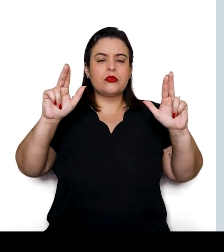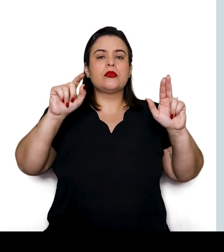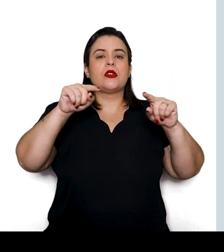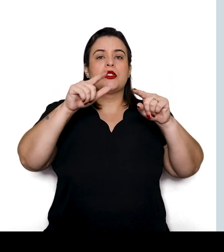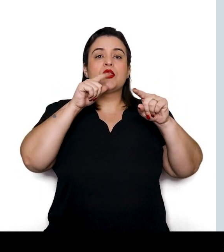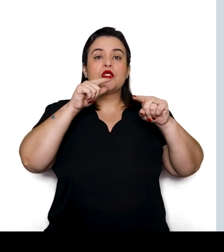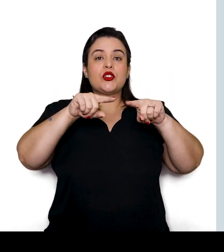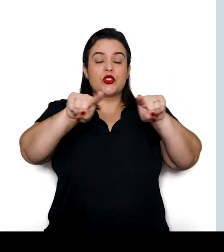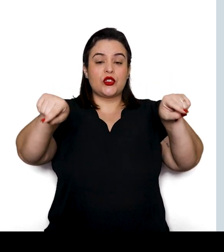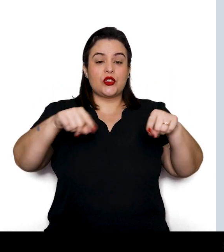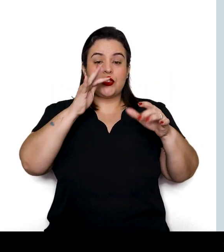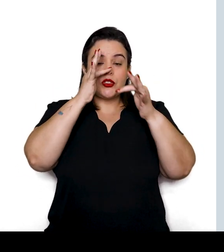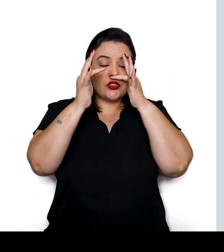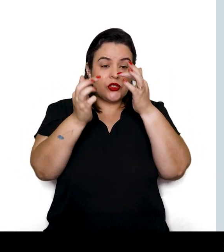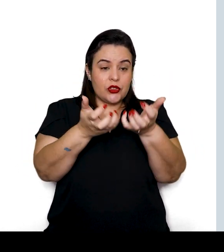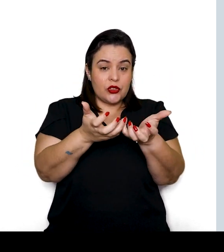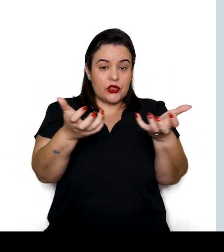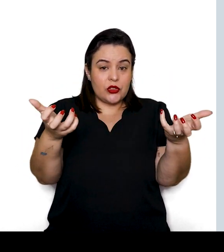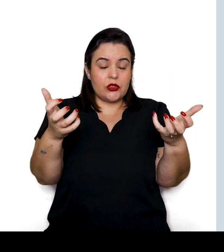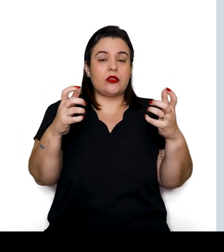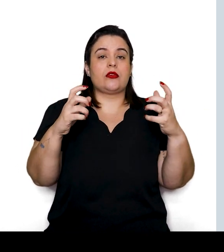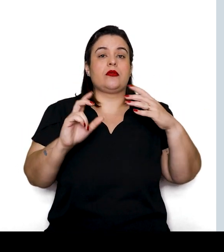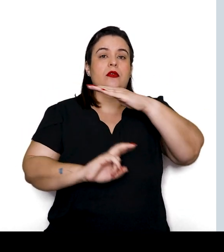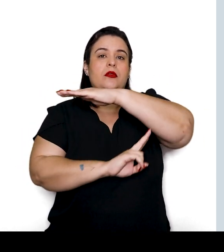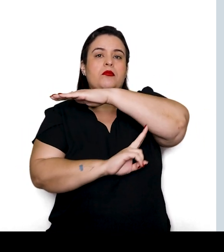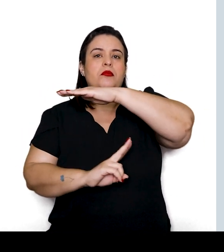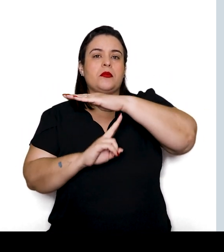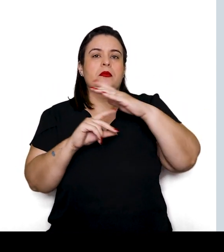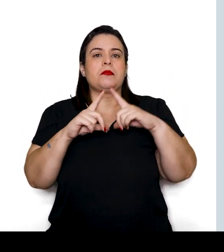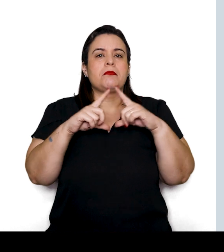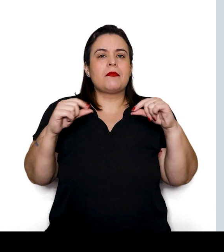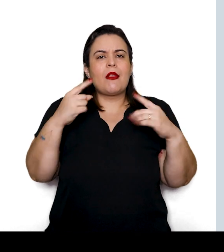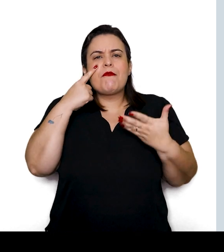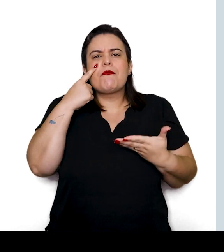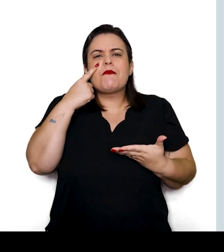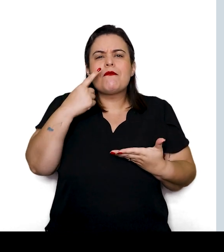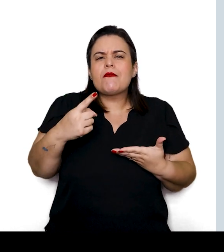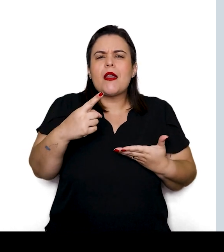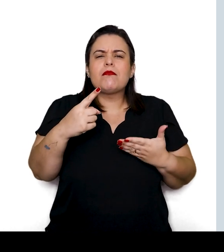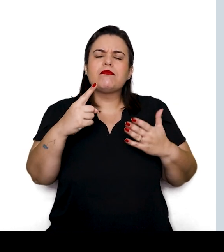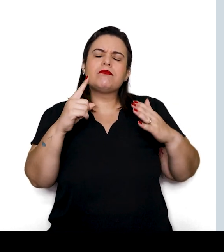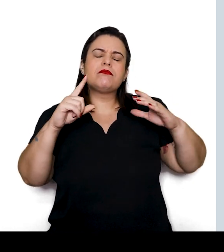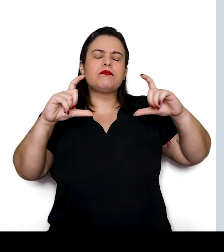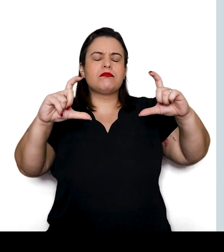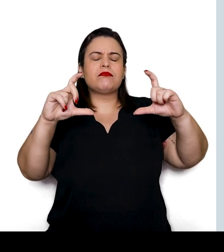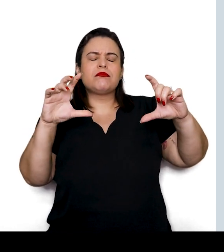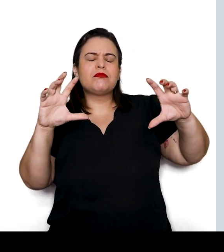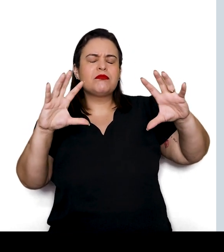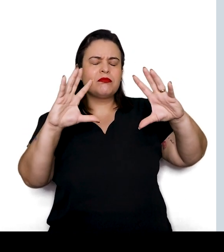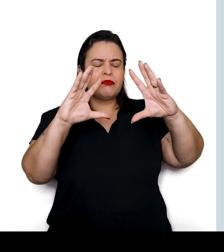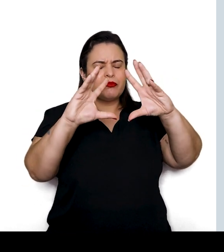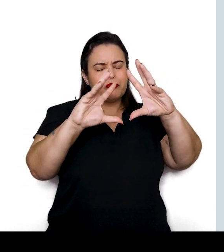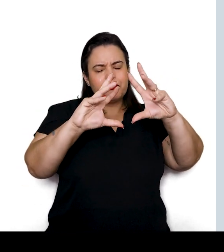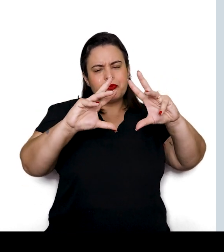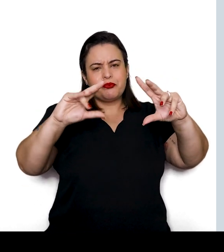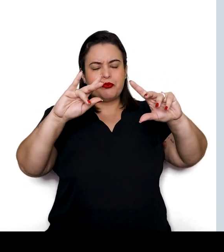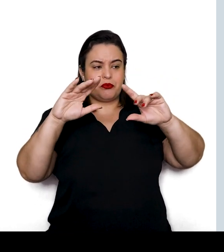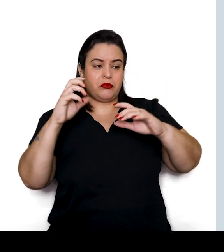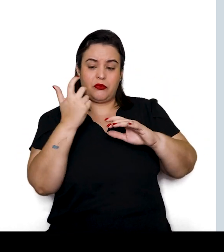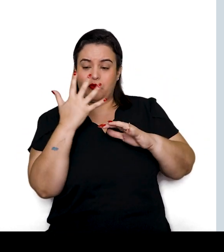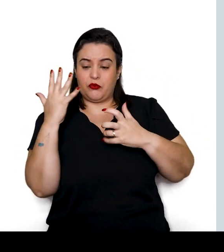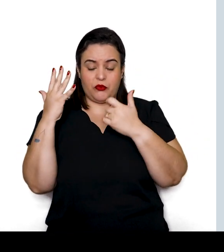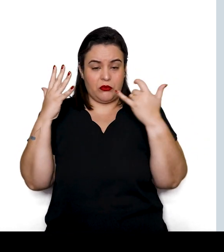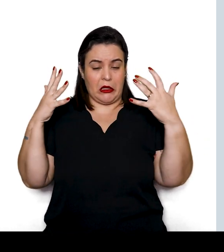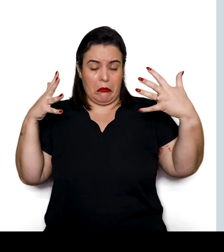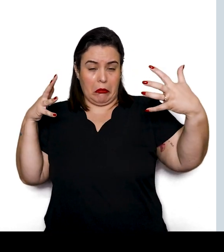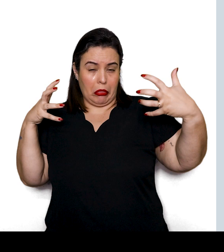recorte do jardim aquático de Monet em Giverny, com a ponte japonesa vista parcialmente, quase desvanecida entre as